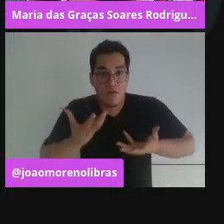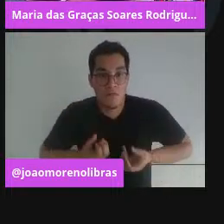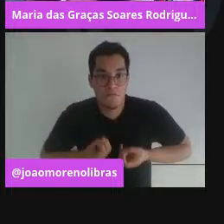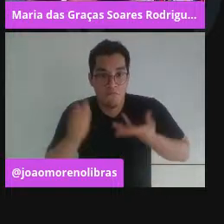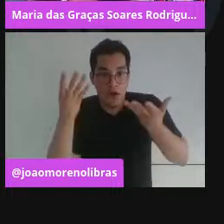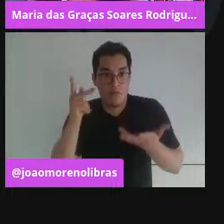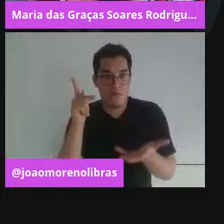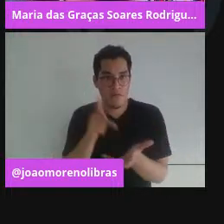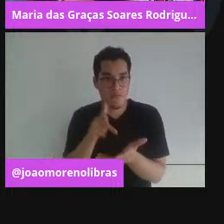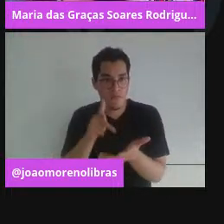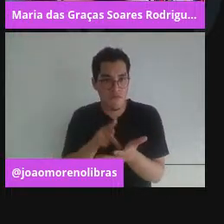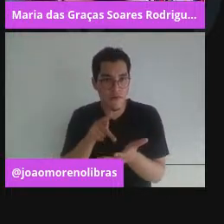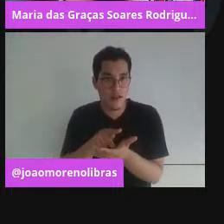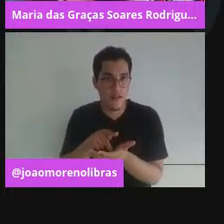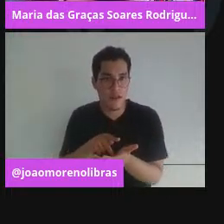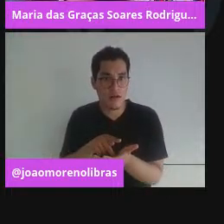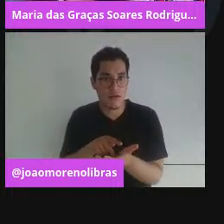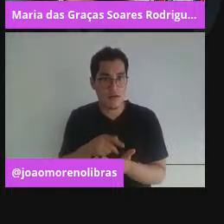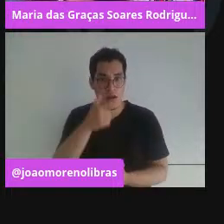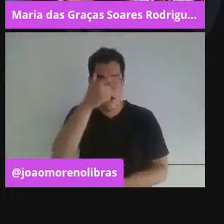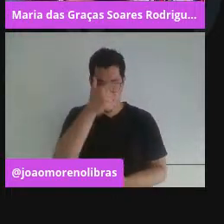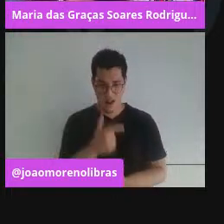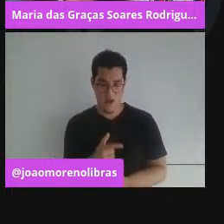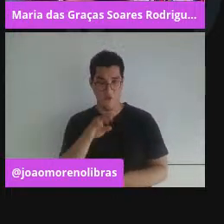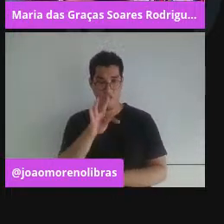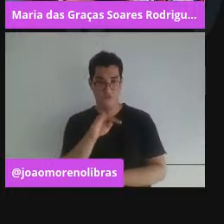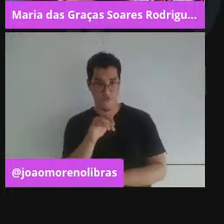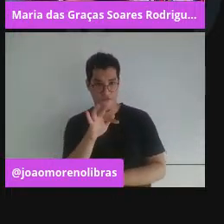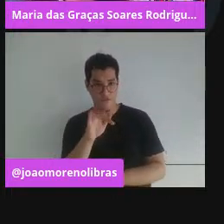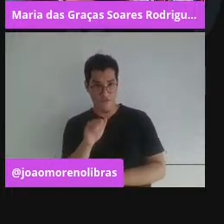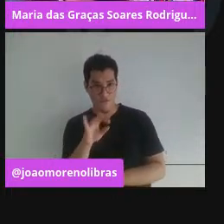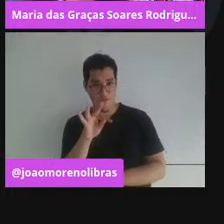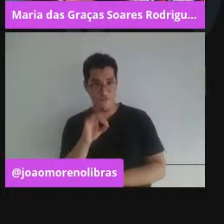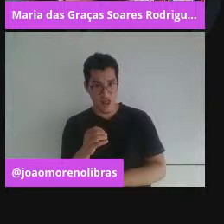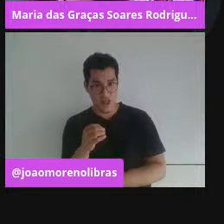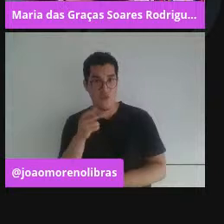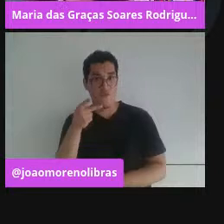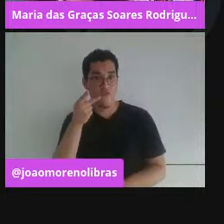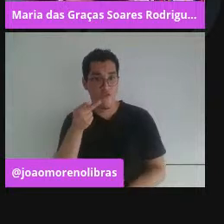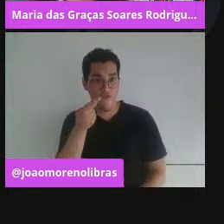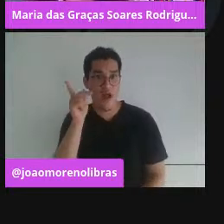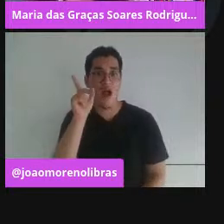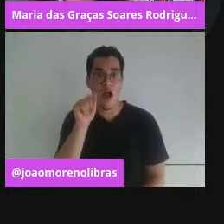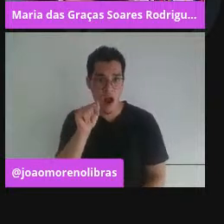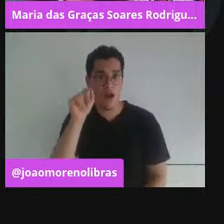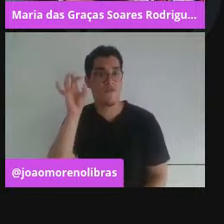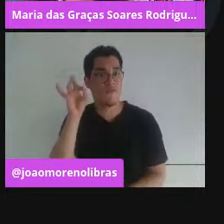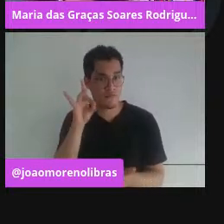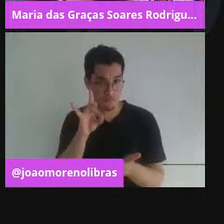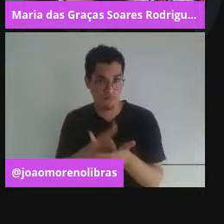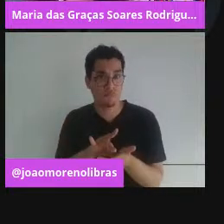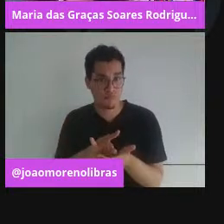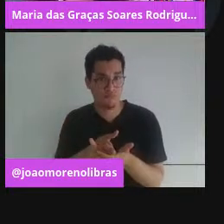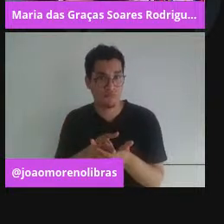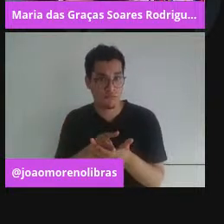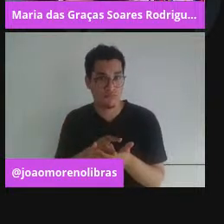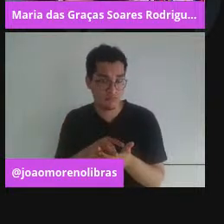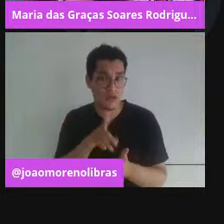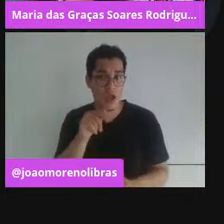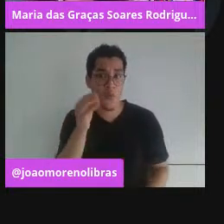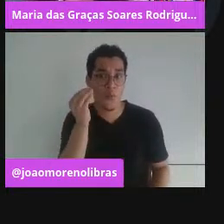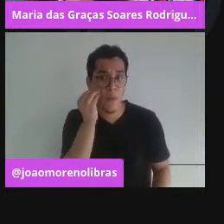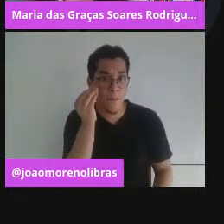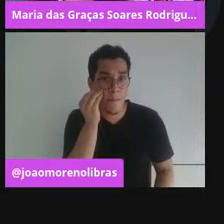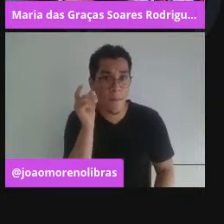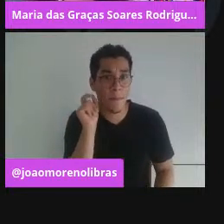em representar um fato como atual, e o objetivo locucionário diretivo, que consiste em tentar levar